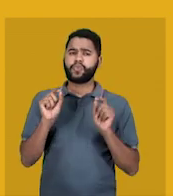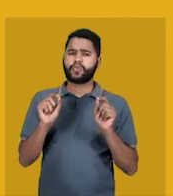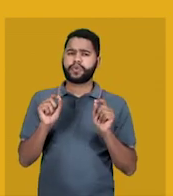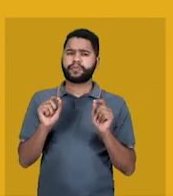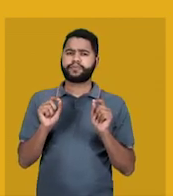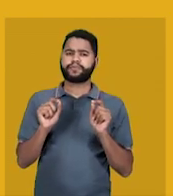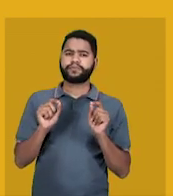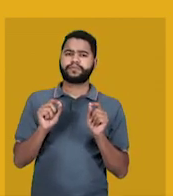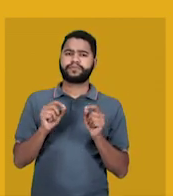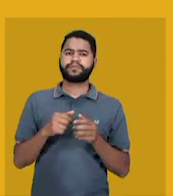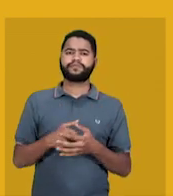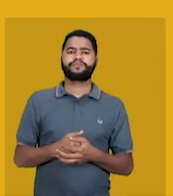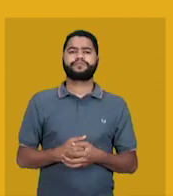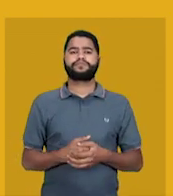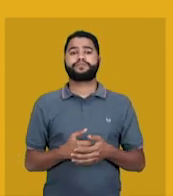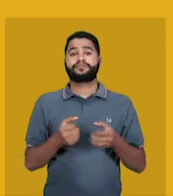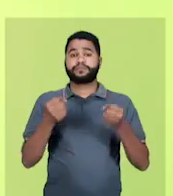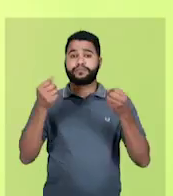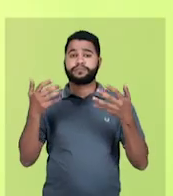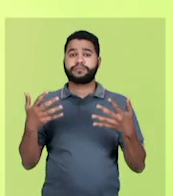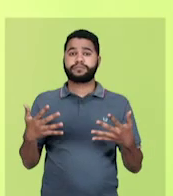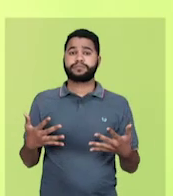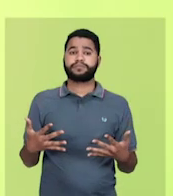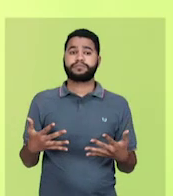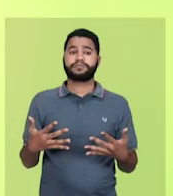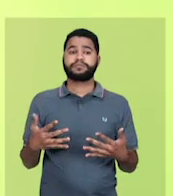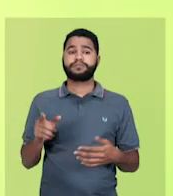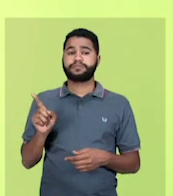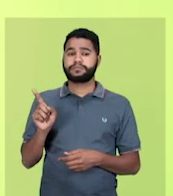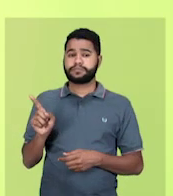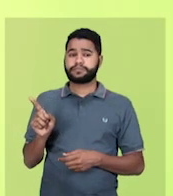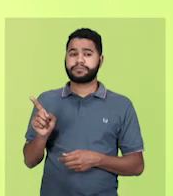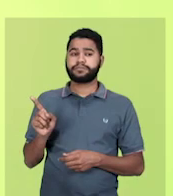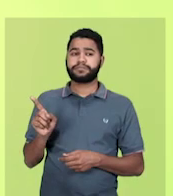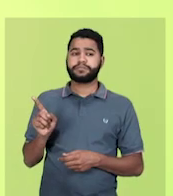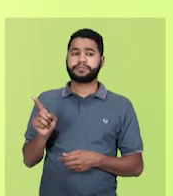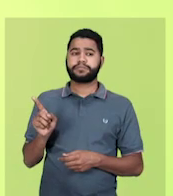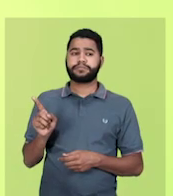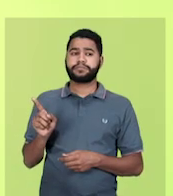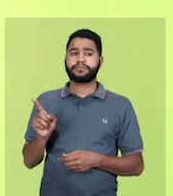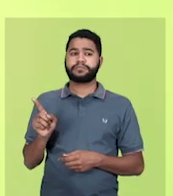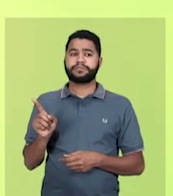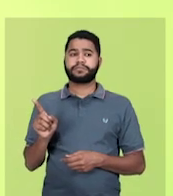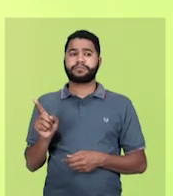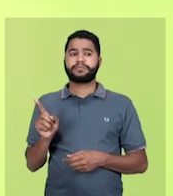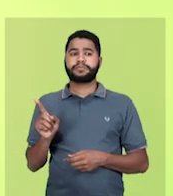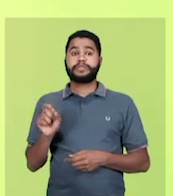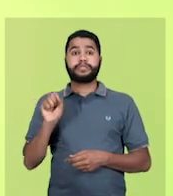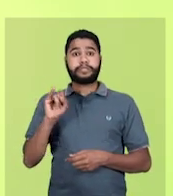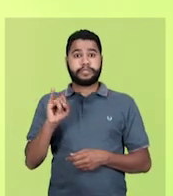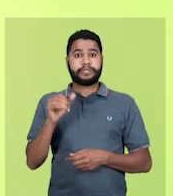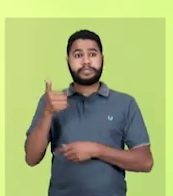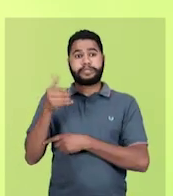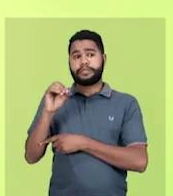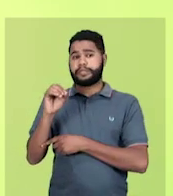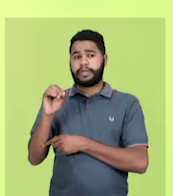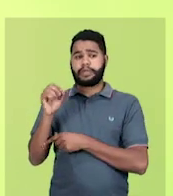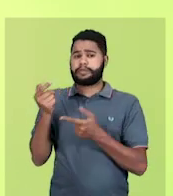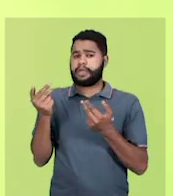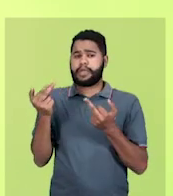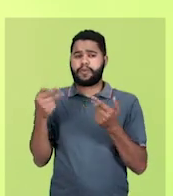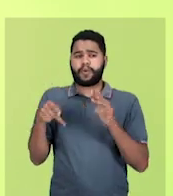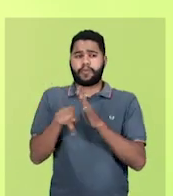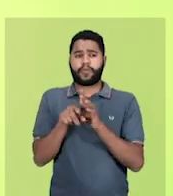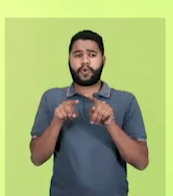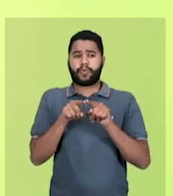nos falamos que esse comprimento aqui ó e se fodesse é o mesmo